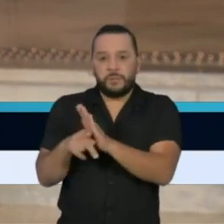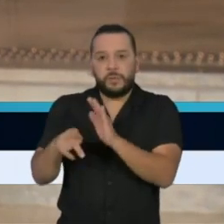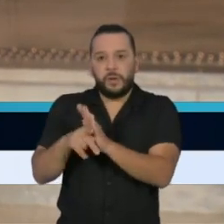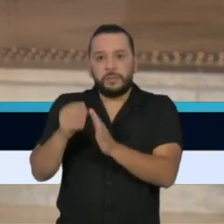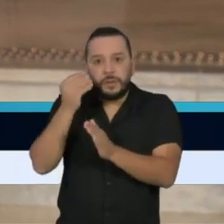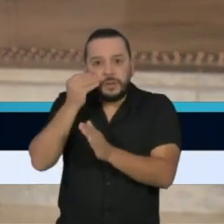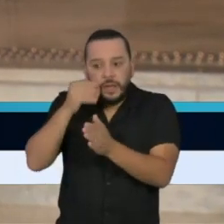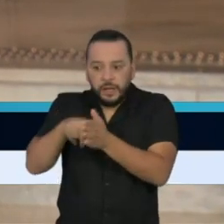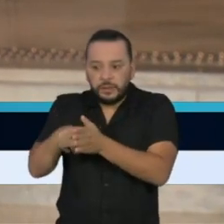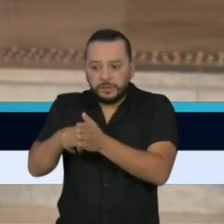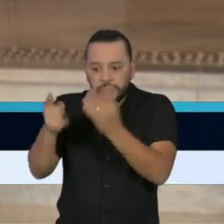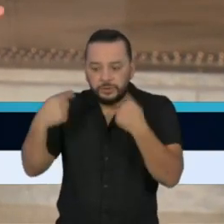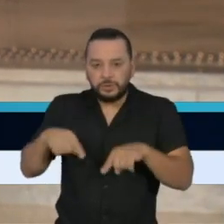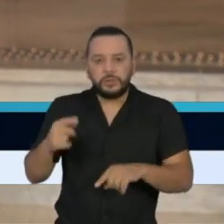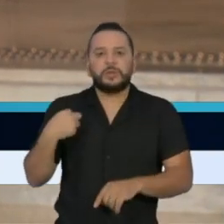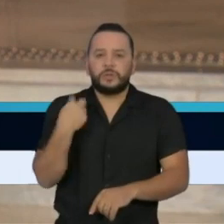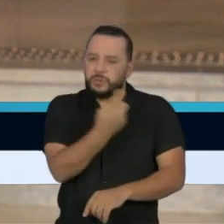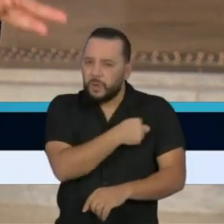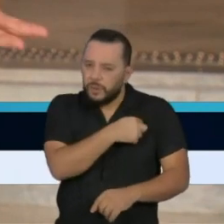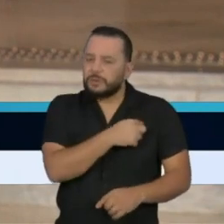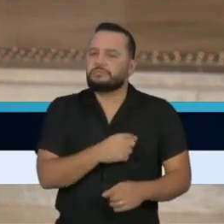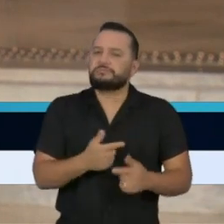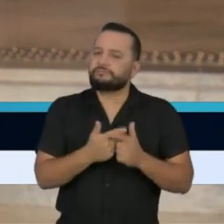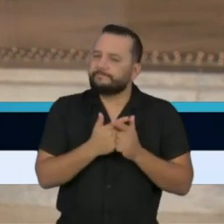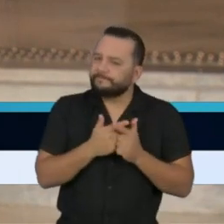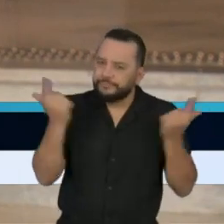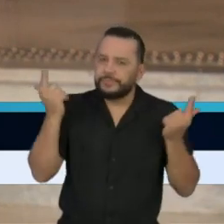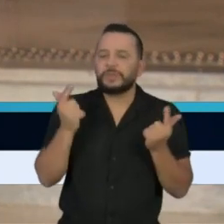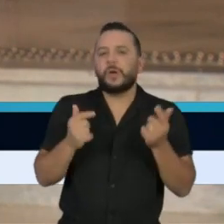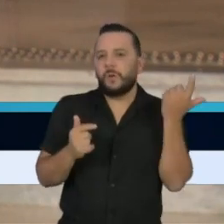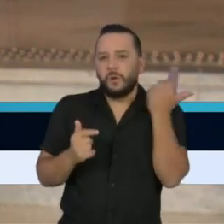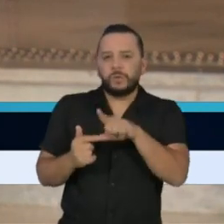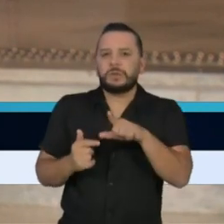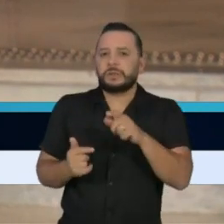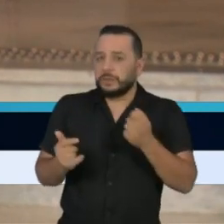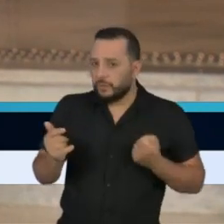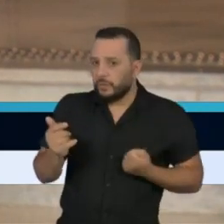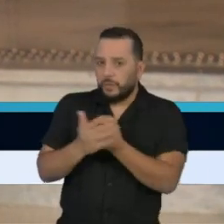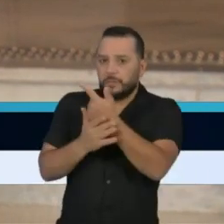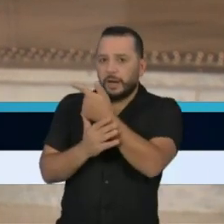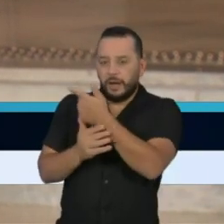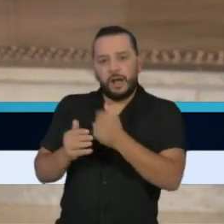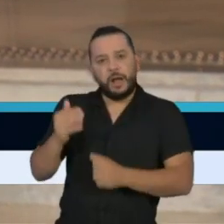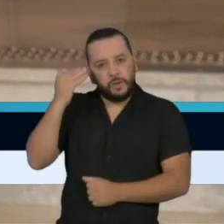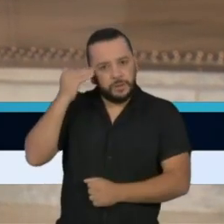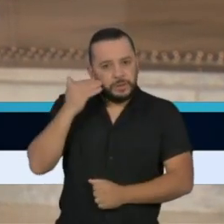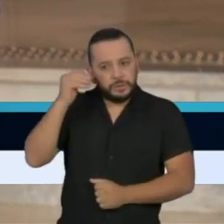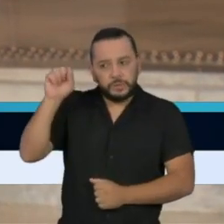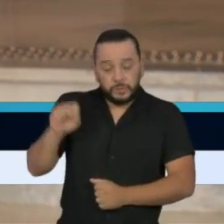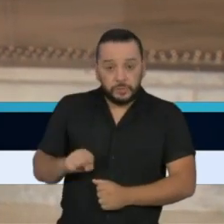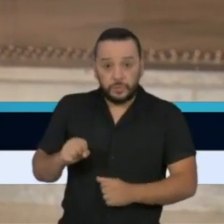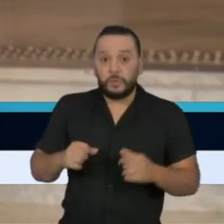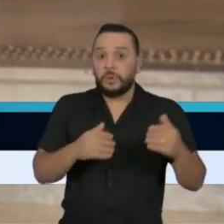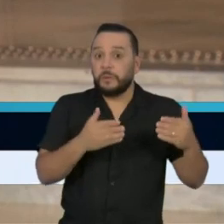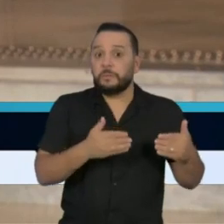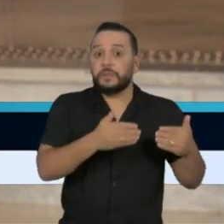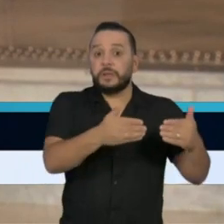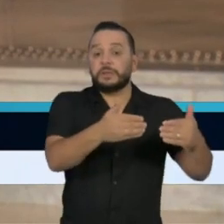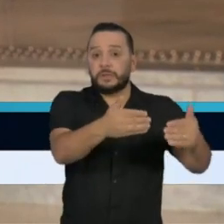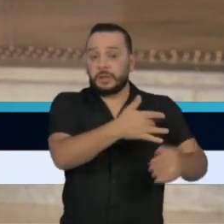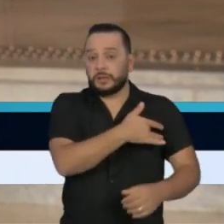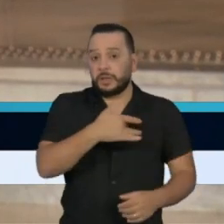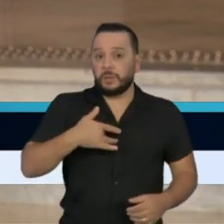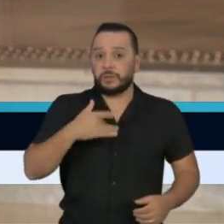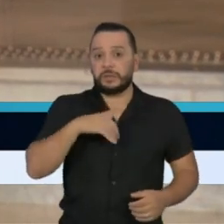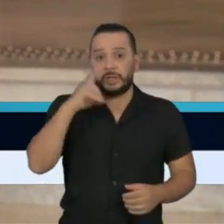muito oportuno. O próprio Ministério tem lá as suas dificuldades de trazer testes, e com esse volume, que será até